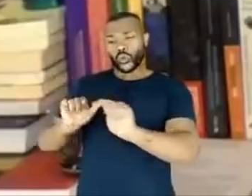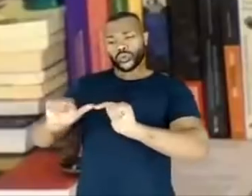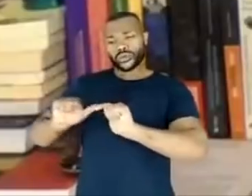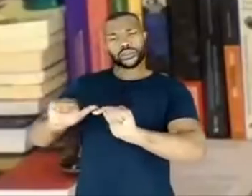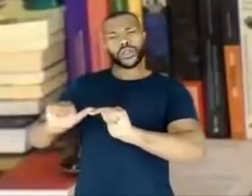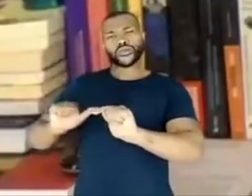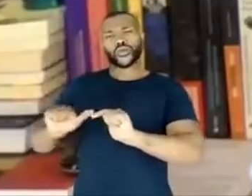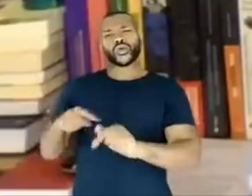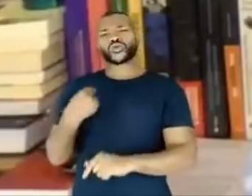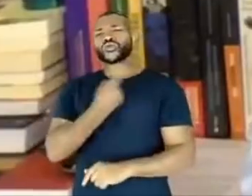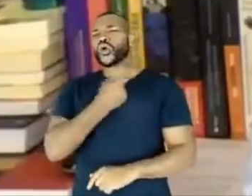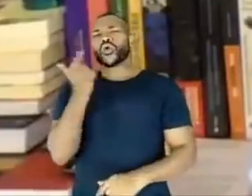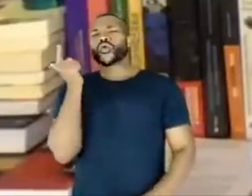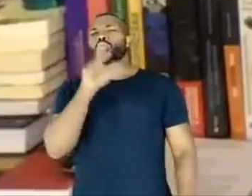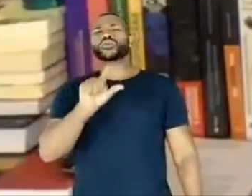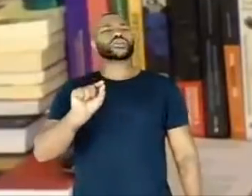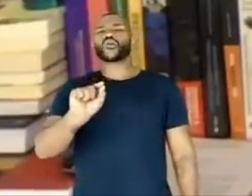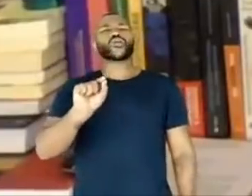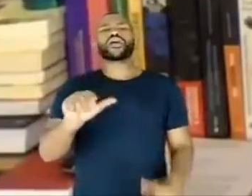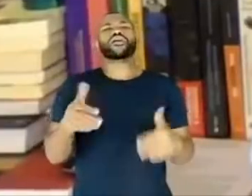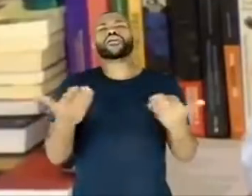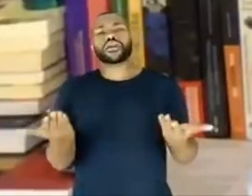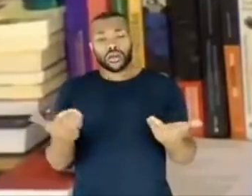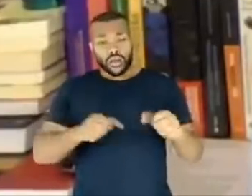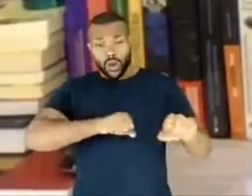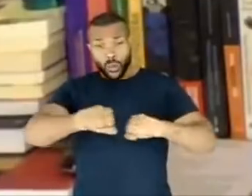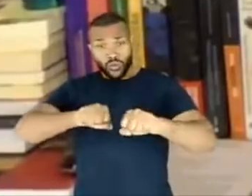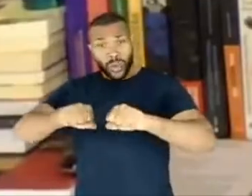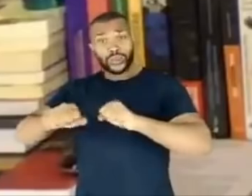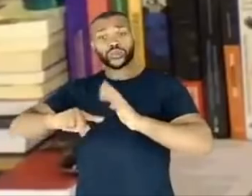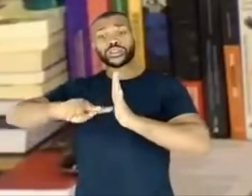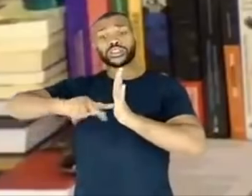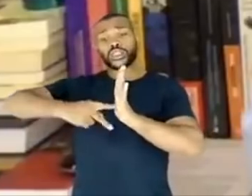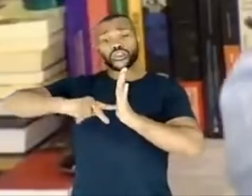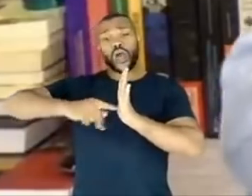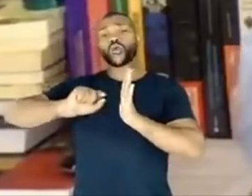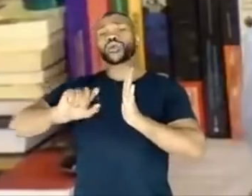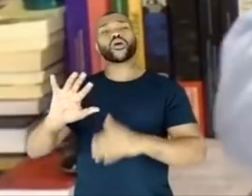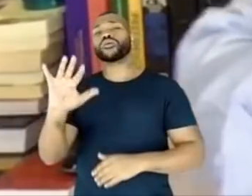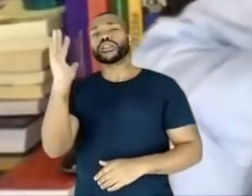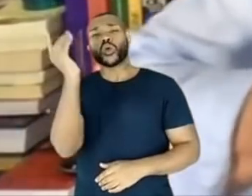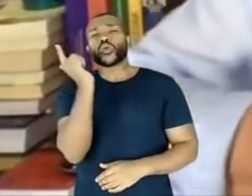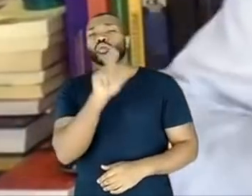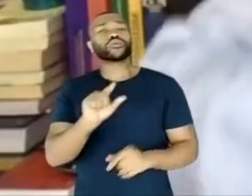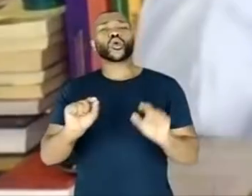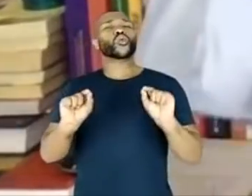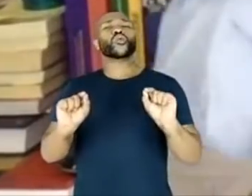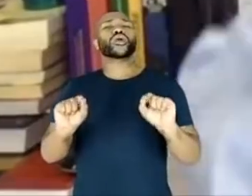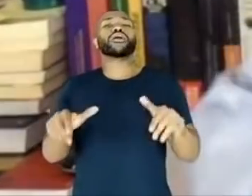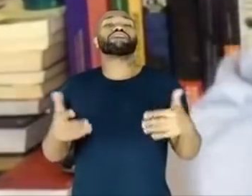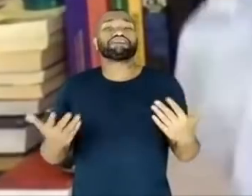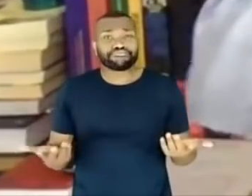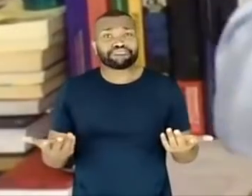conquistamos? O que aconteceu com o movimento sindical? O que é que foi conquistado? O que aconteceu com todos